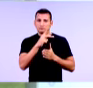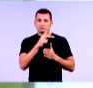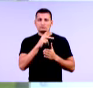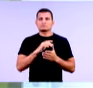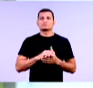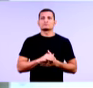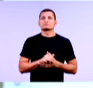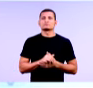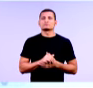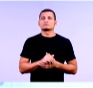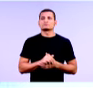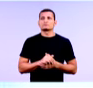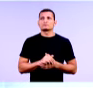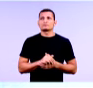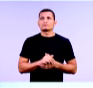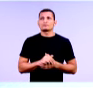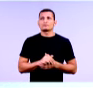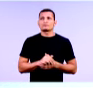dela também.